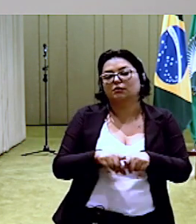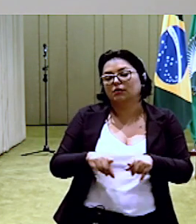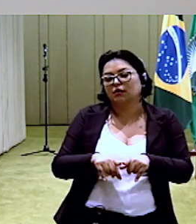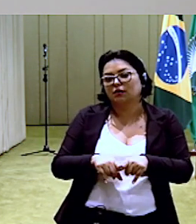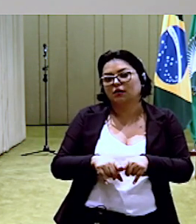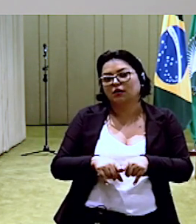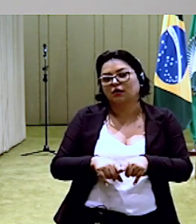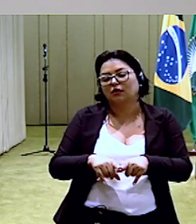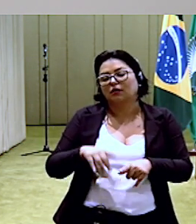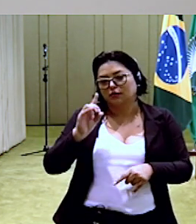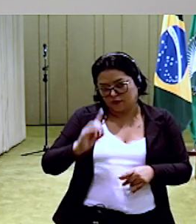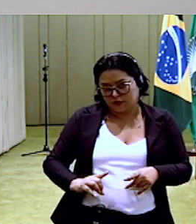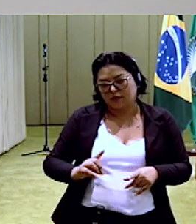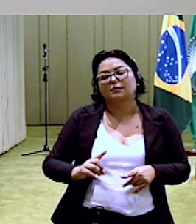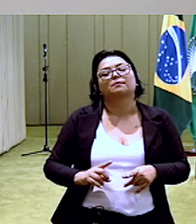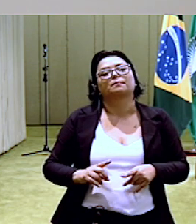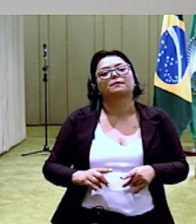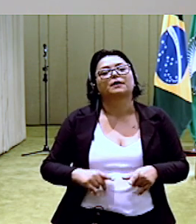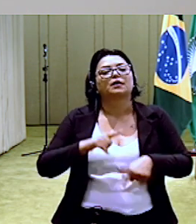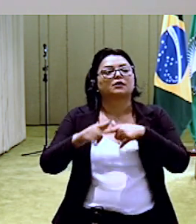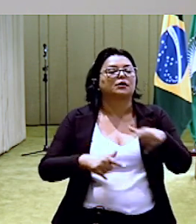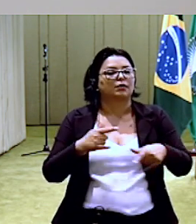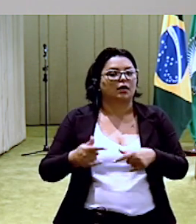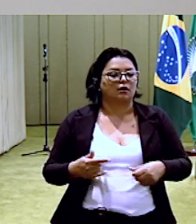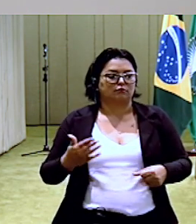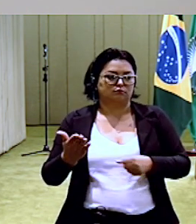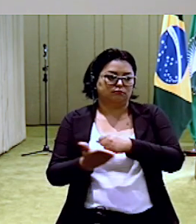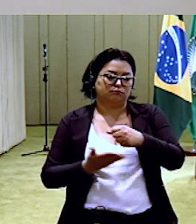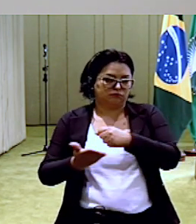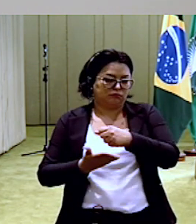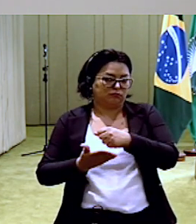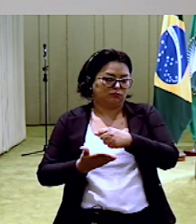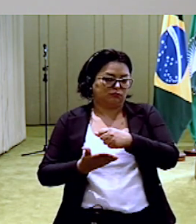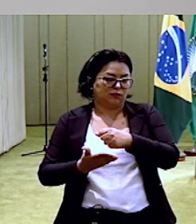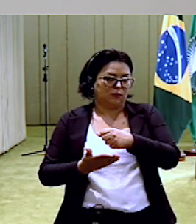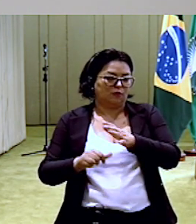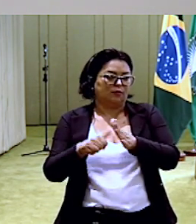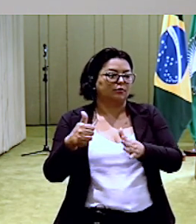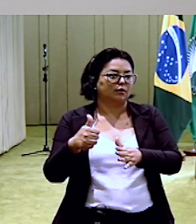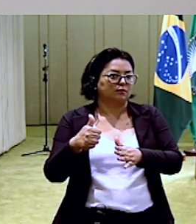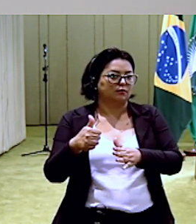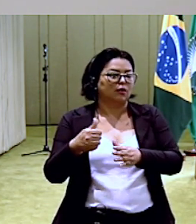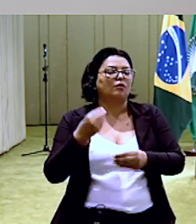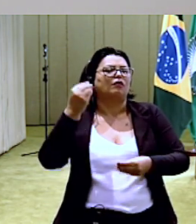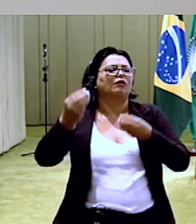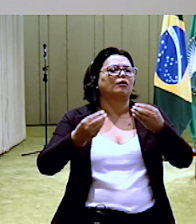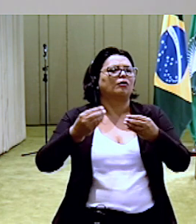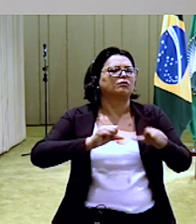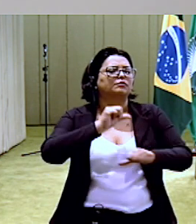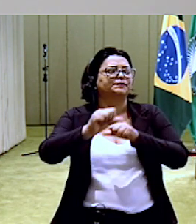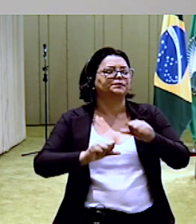E também a gente trabalhar dentro de alguns pilares que eu acho que são fundamentais. O primeiro é: como é que a